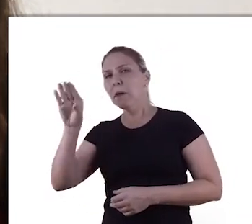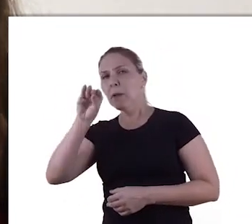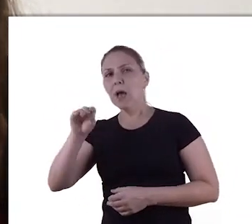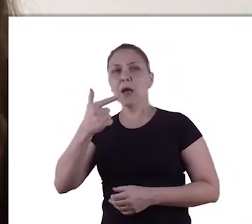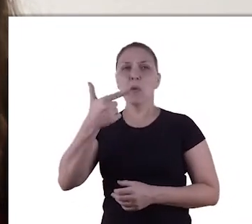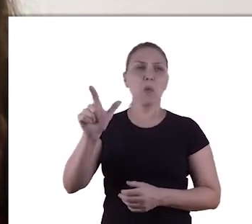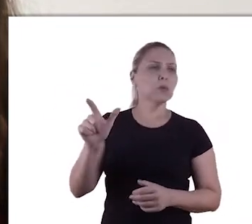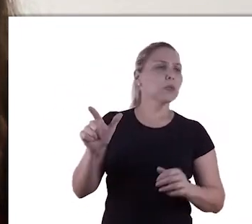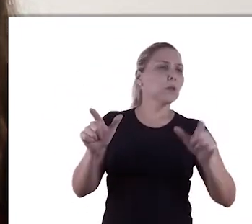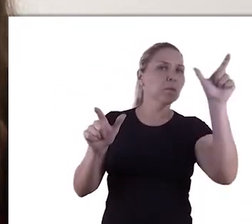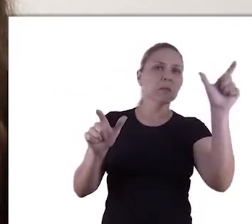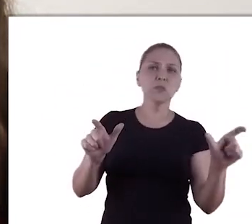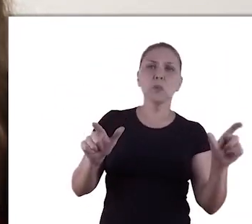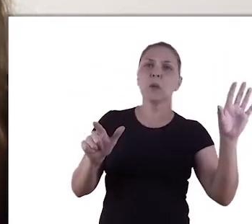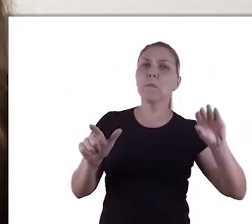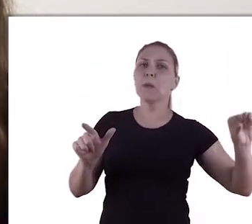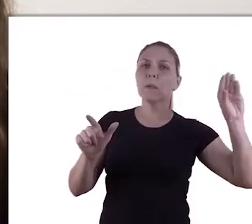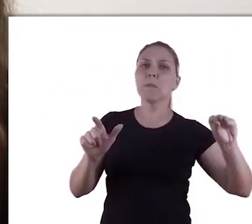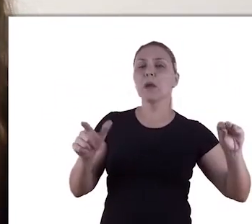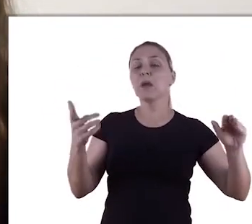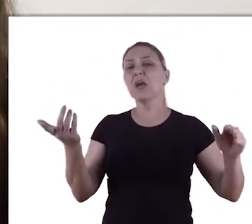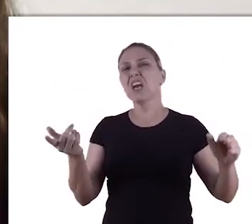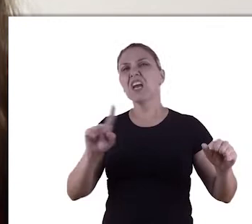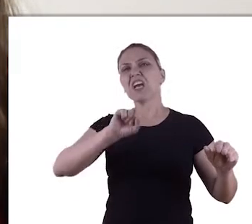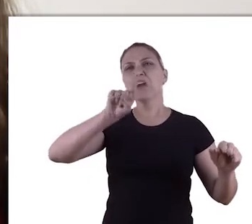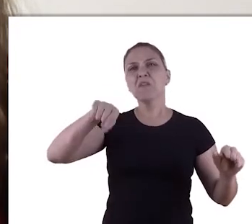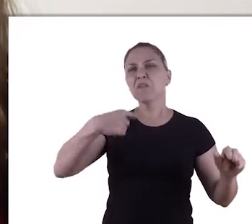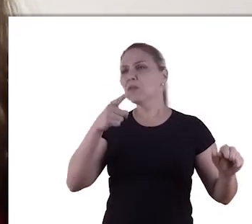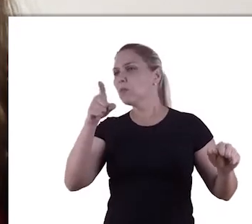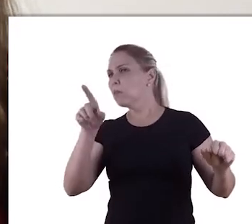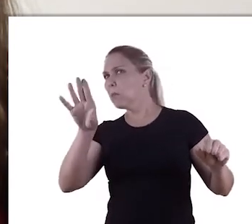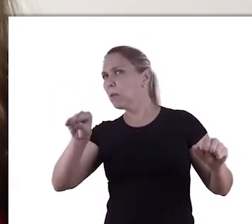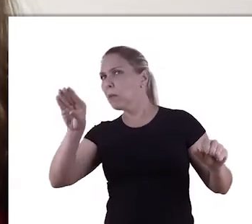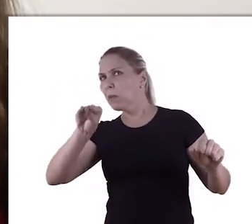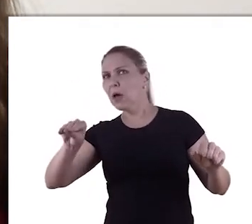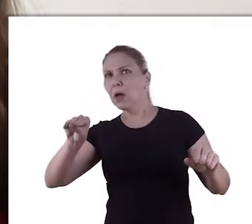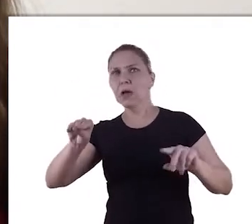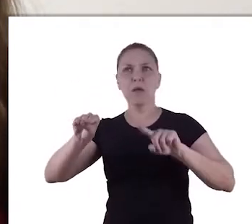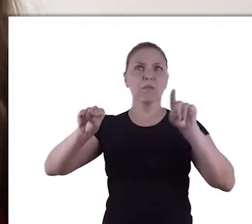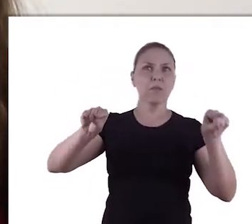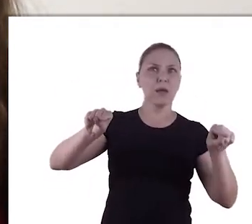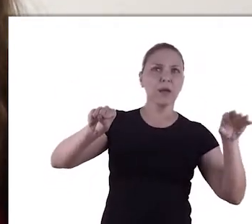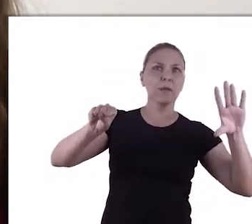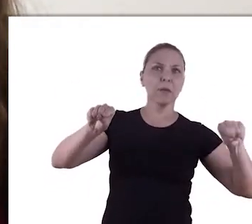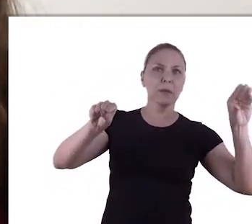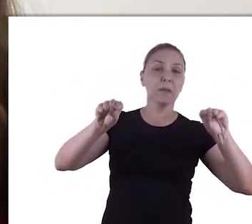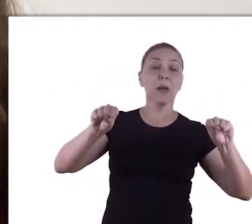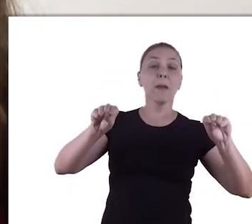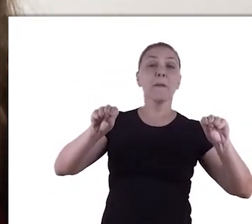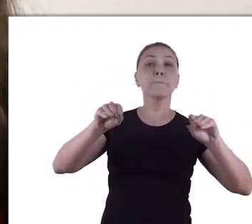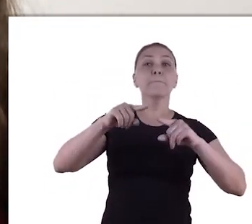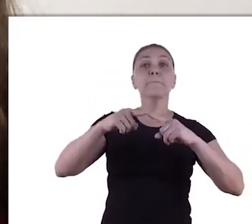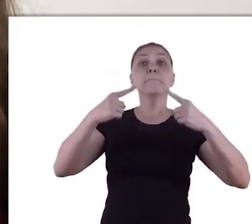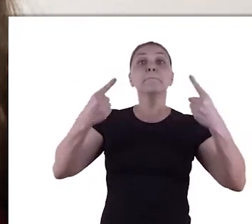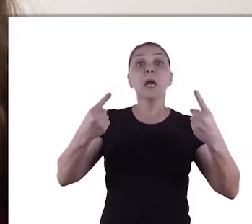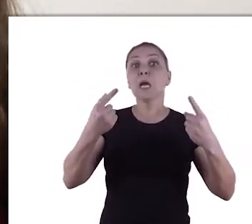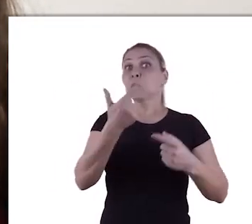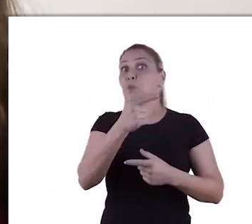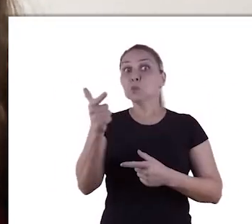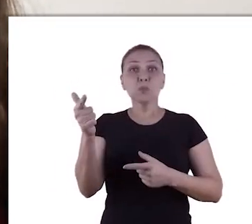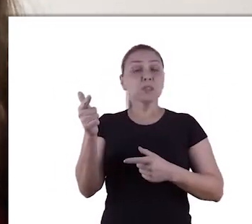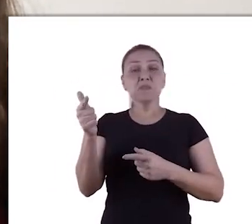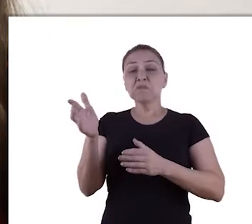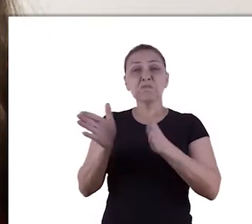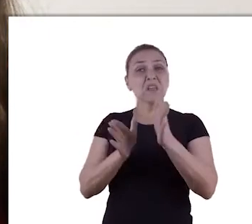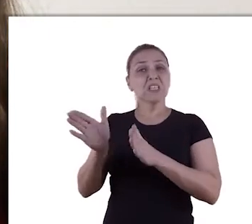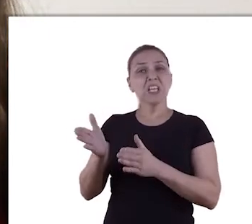já ia para outra pessoa, e depois voltava para aquela primeira pessoa, mas eu não tive